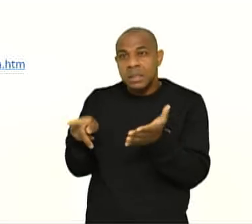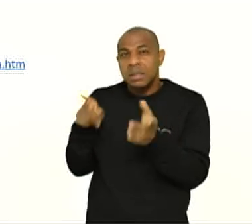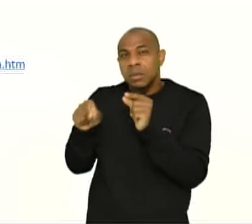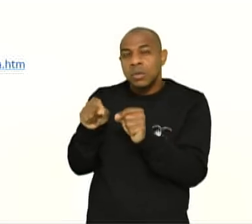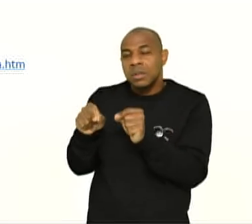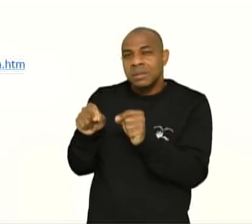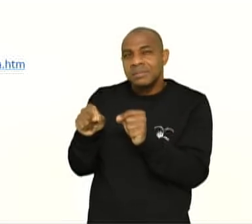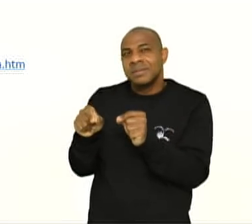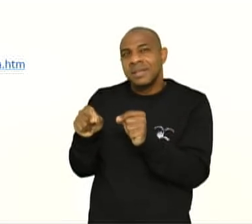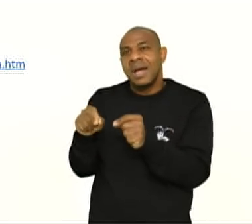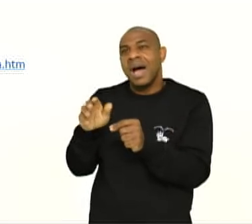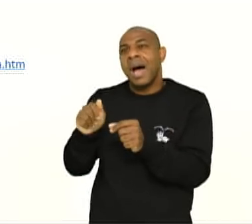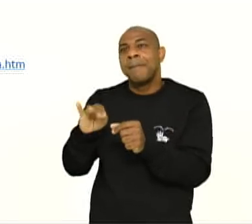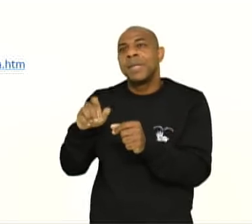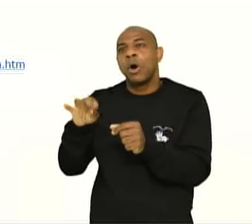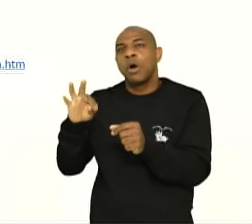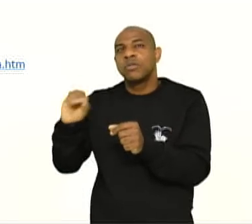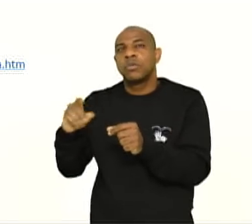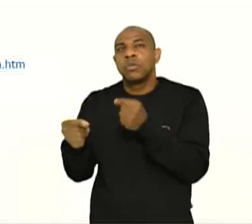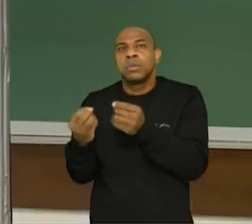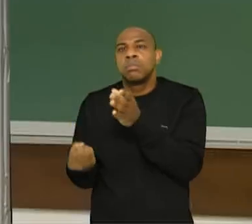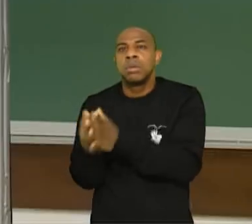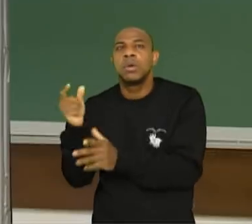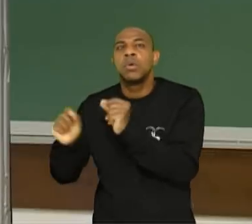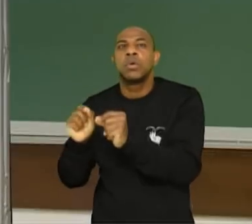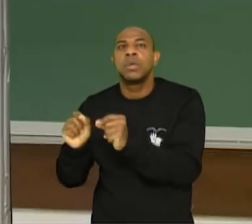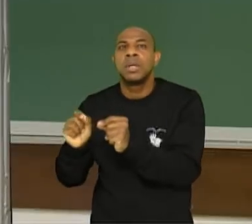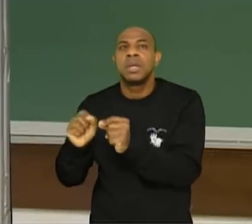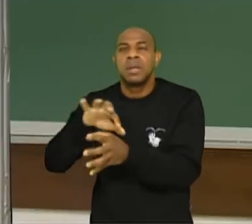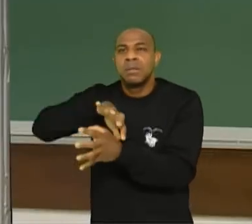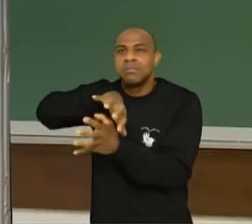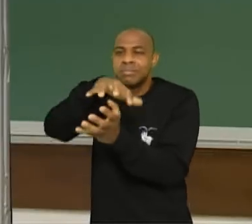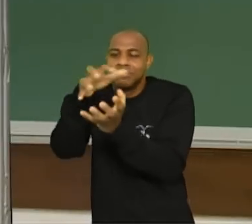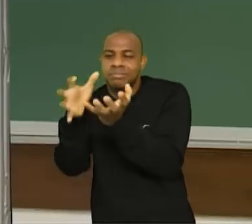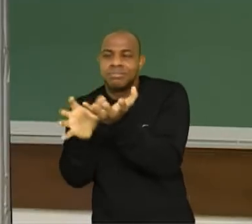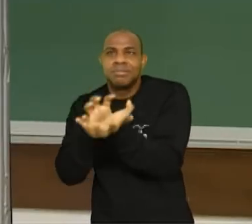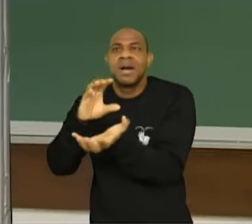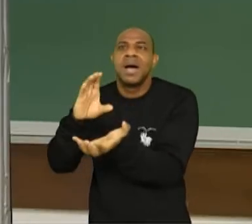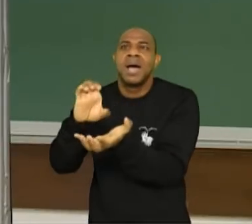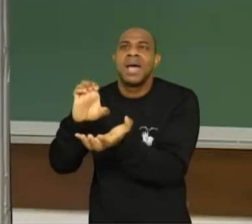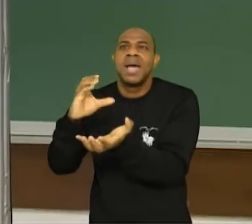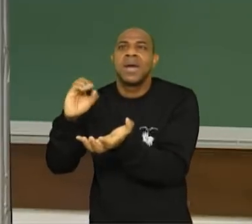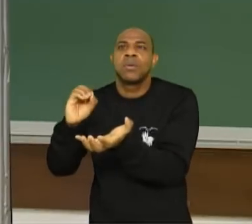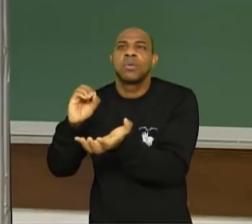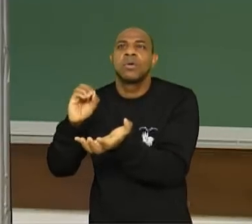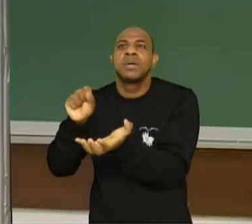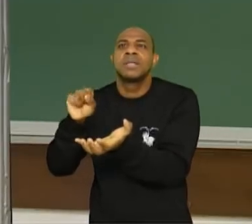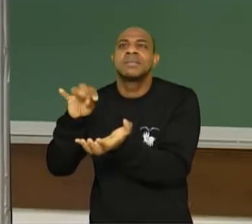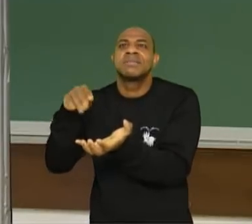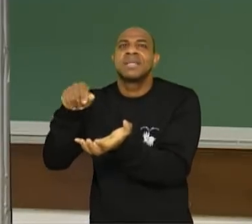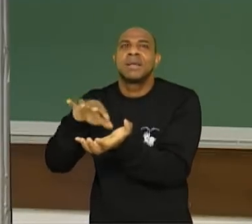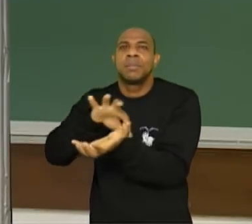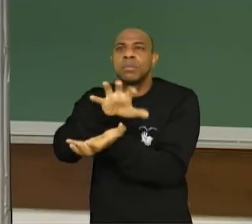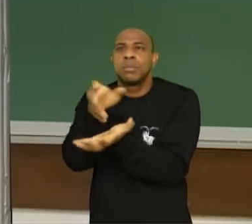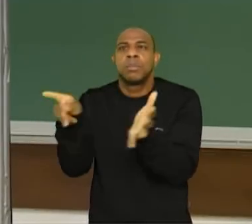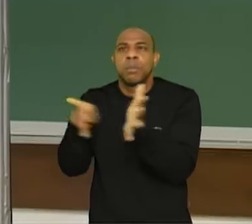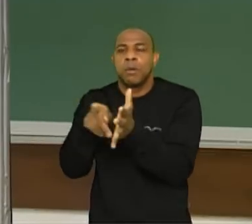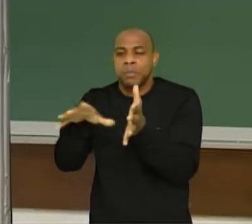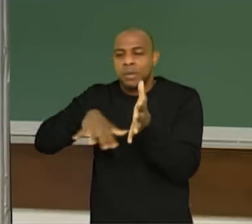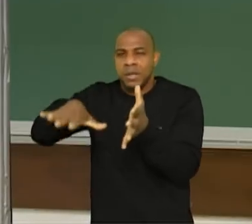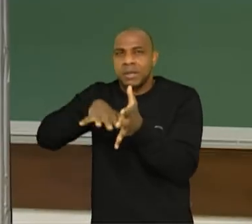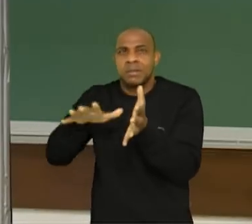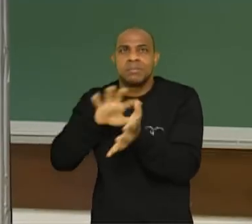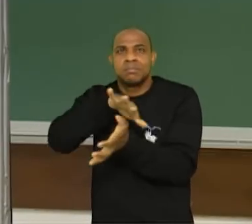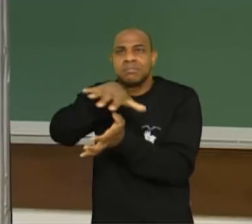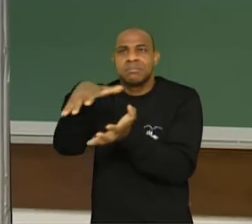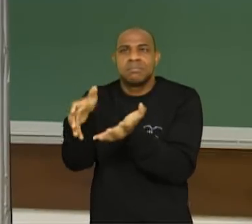fatores abióticos que existem, vão formar o chamado ecossistema, tá? Porque não tem como viverem, né, esses seres